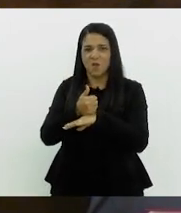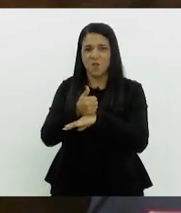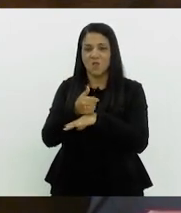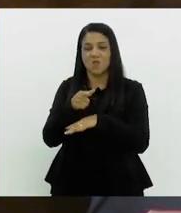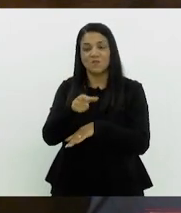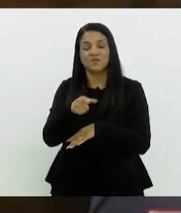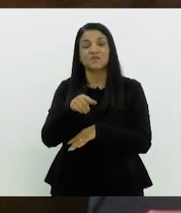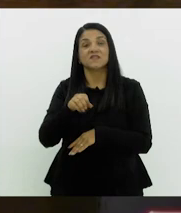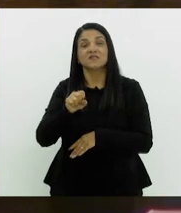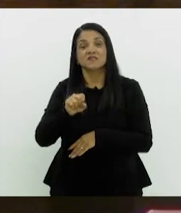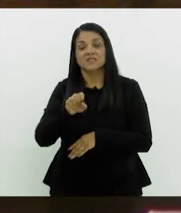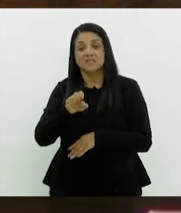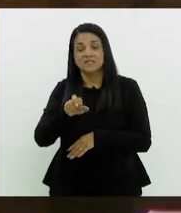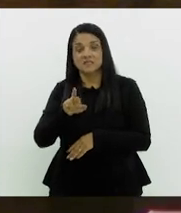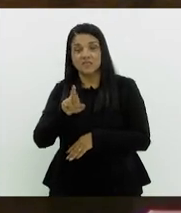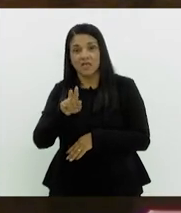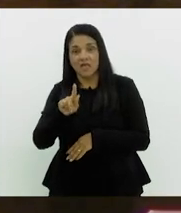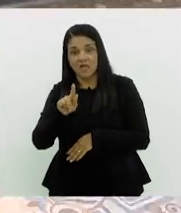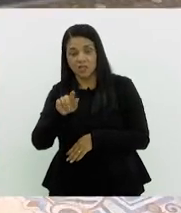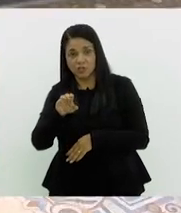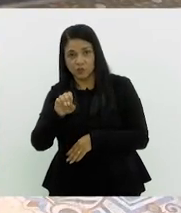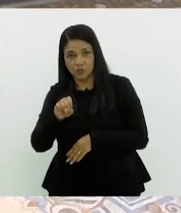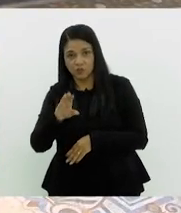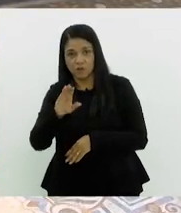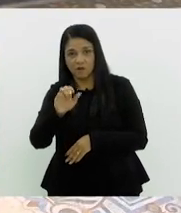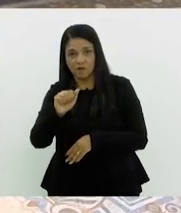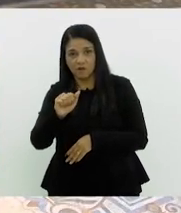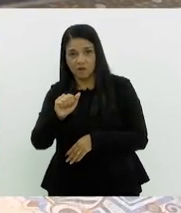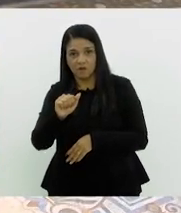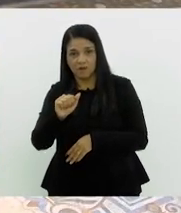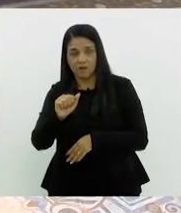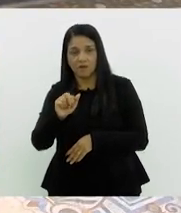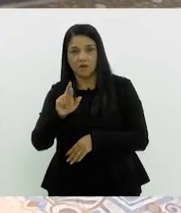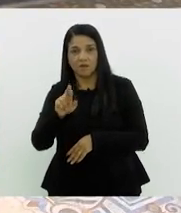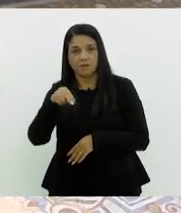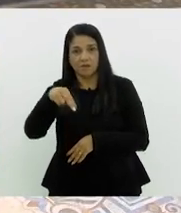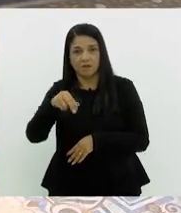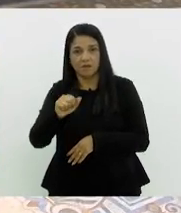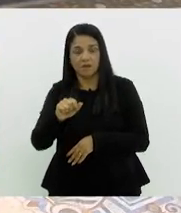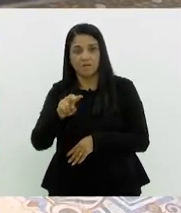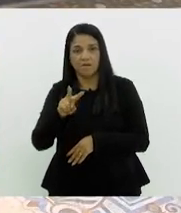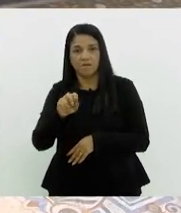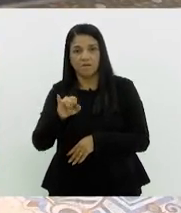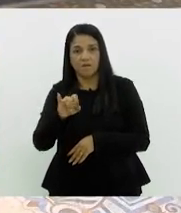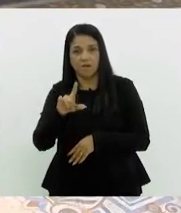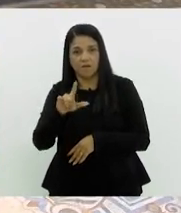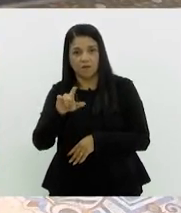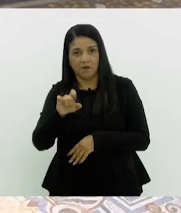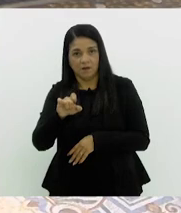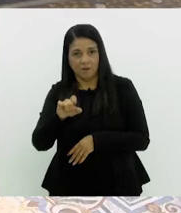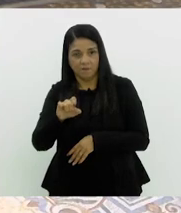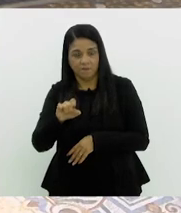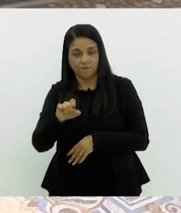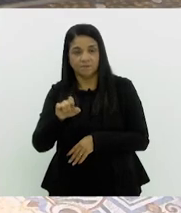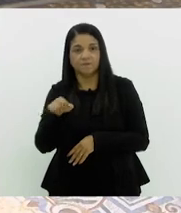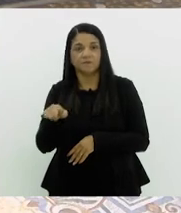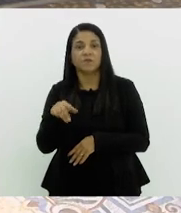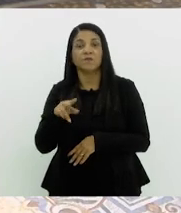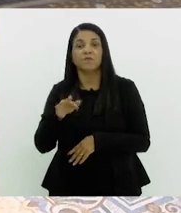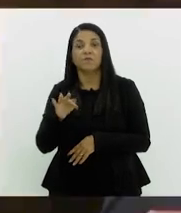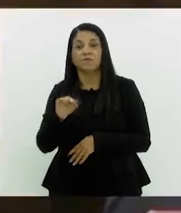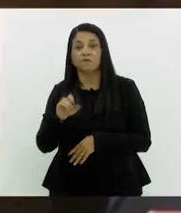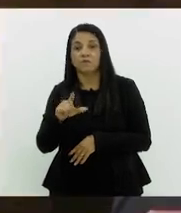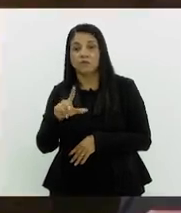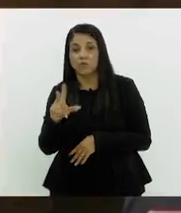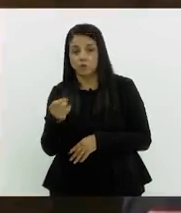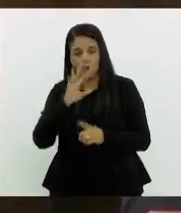Sérgio Cavalieri Filho, e a ele a nossa grande homenagem. Não é? Quantos de